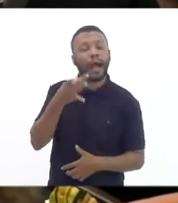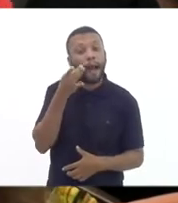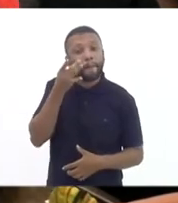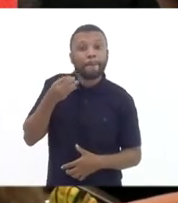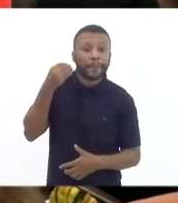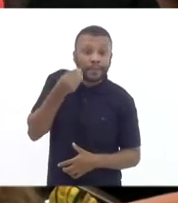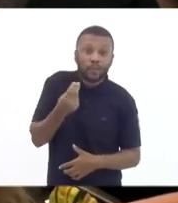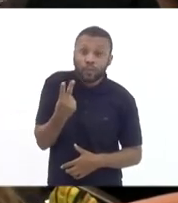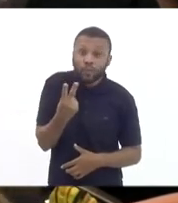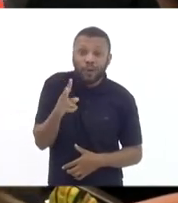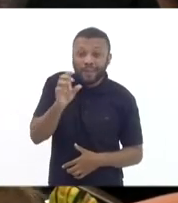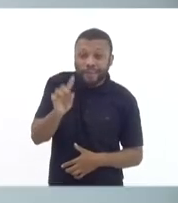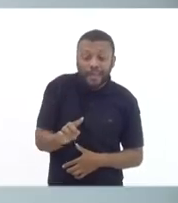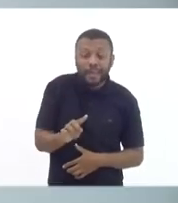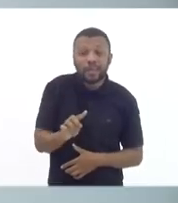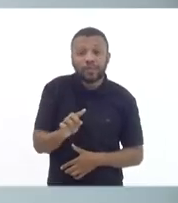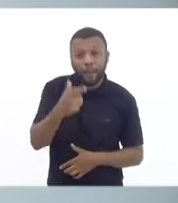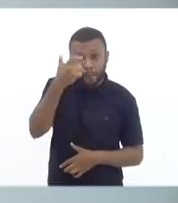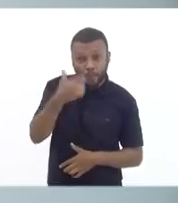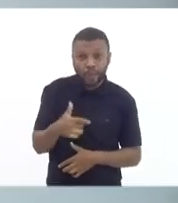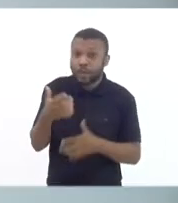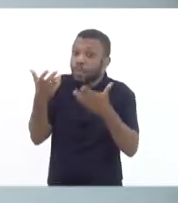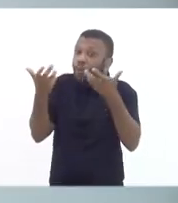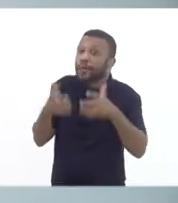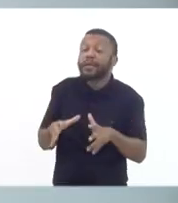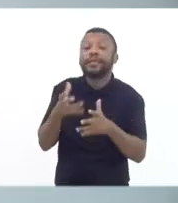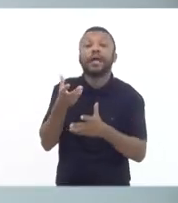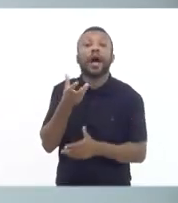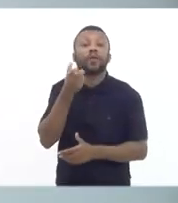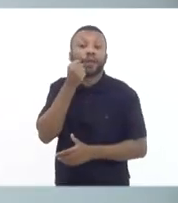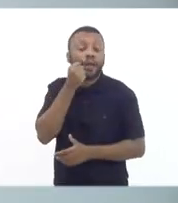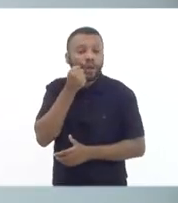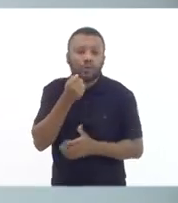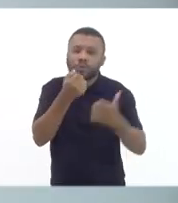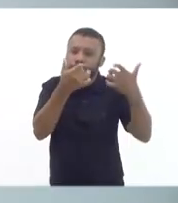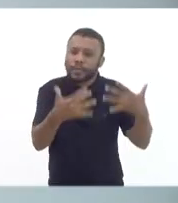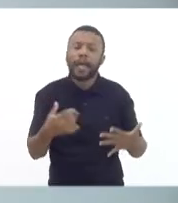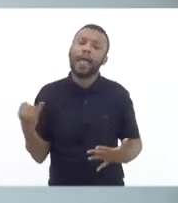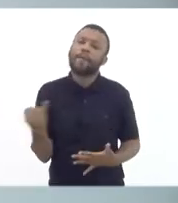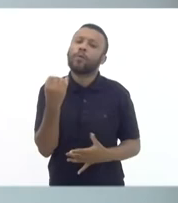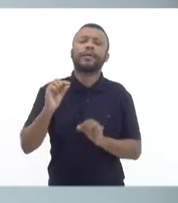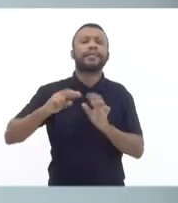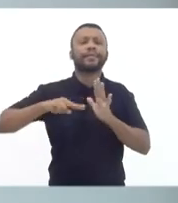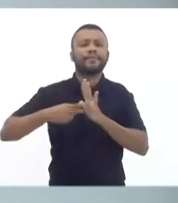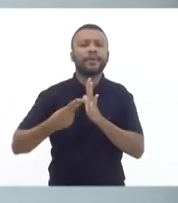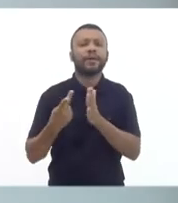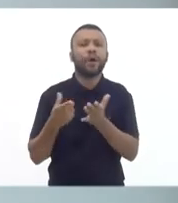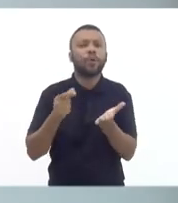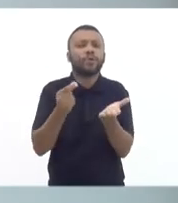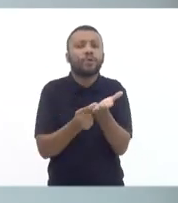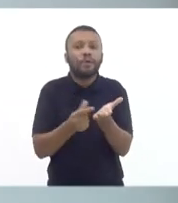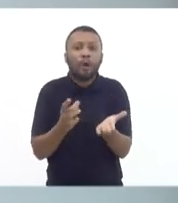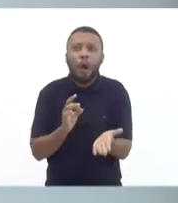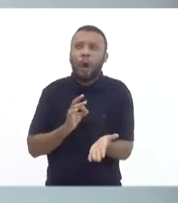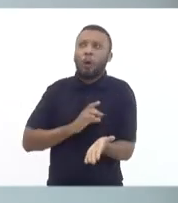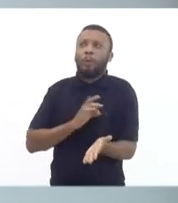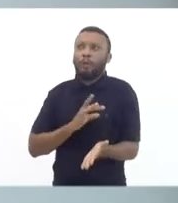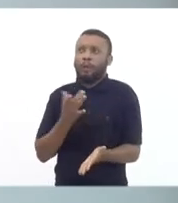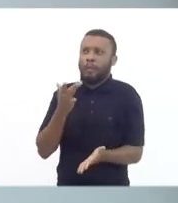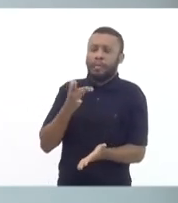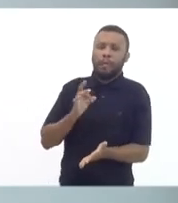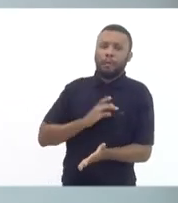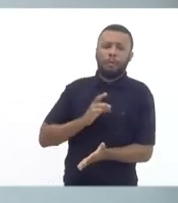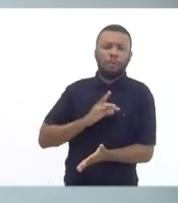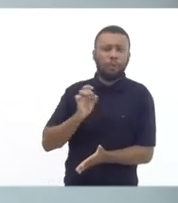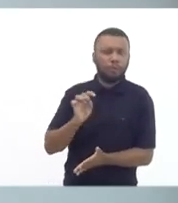que se negou a adotar, porque quando eu falei da importância do chip, o que era o chip, ele ficou com medo. Né? Então, por que